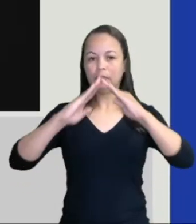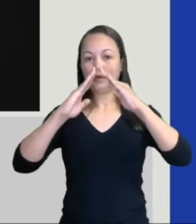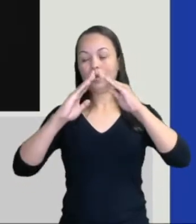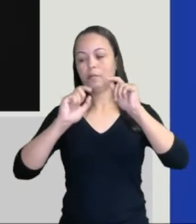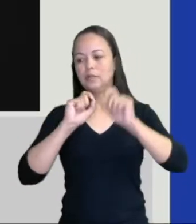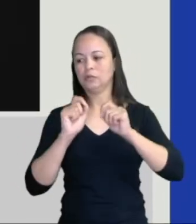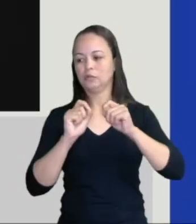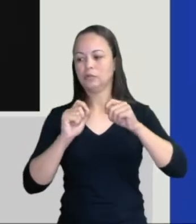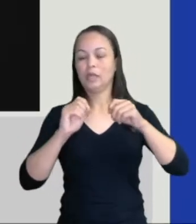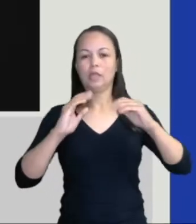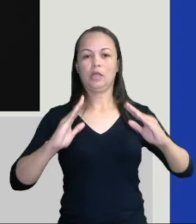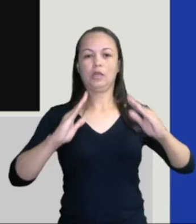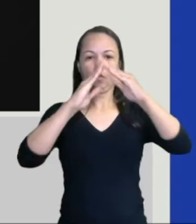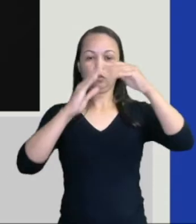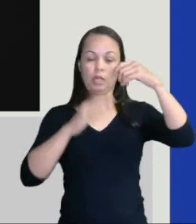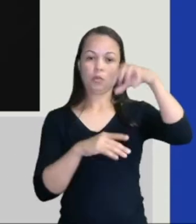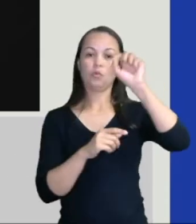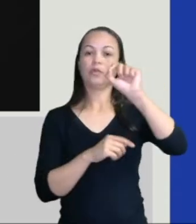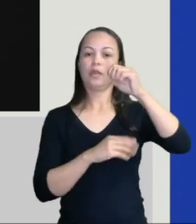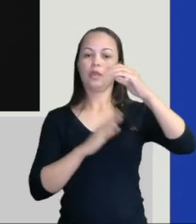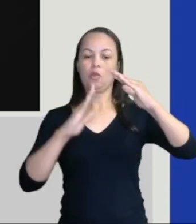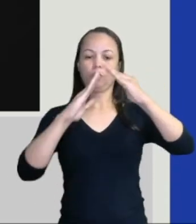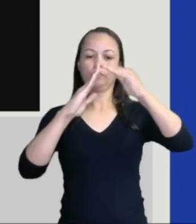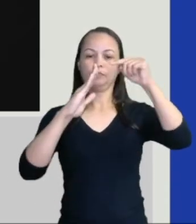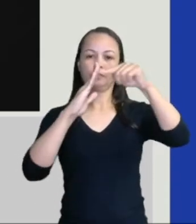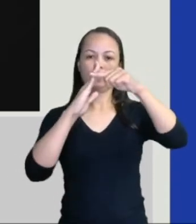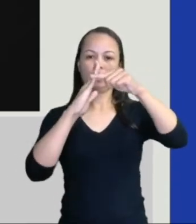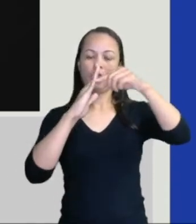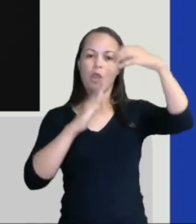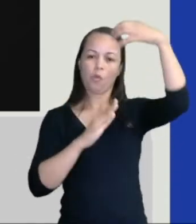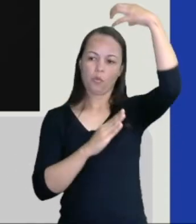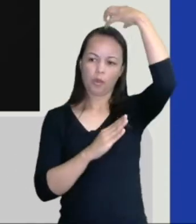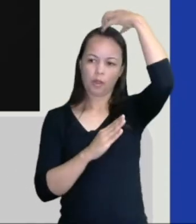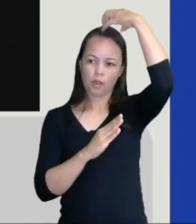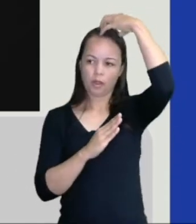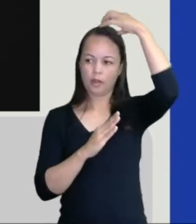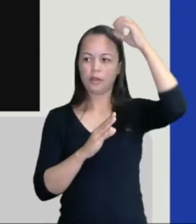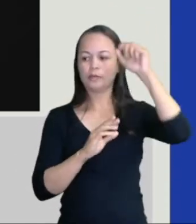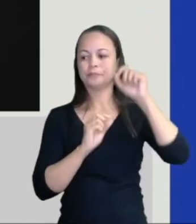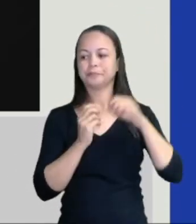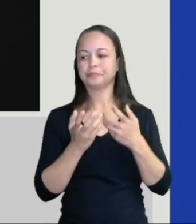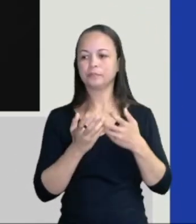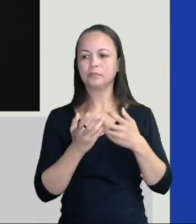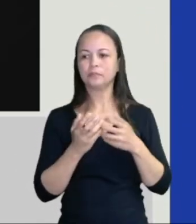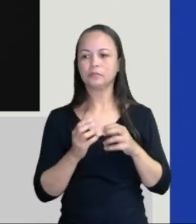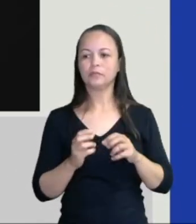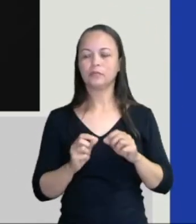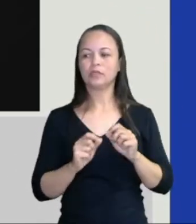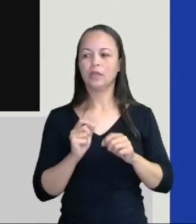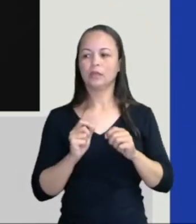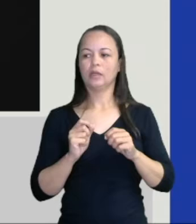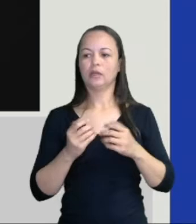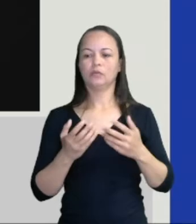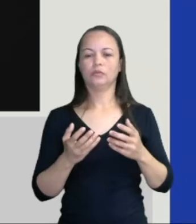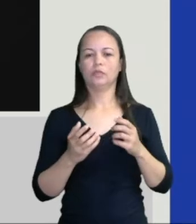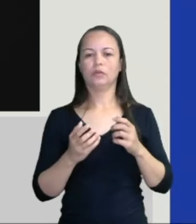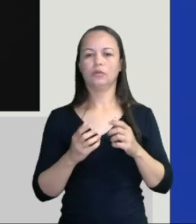topo o rei, que na verdade era um grande senhor feudal, o rei que era um grande senhor